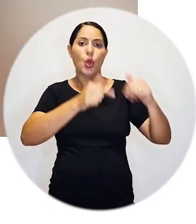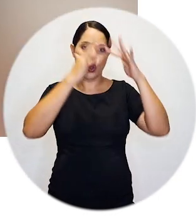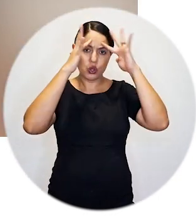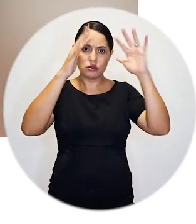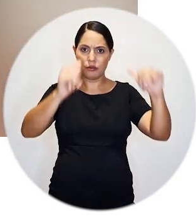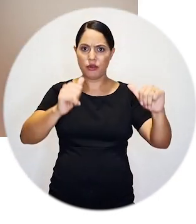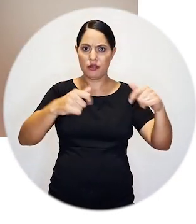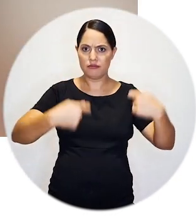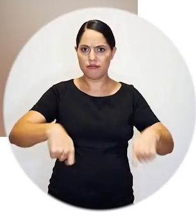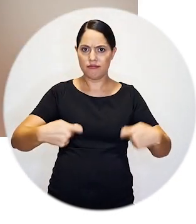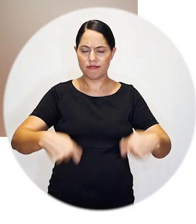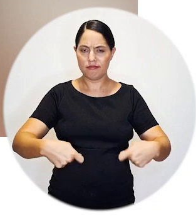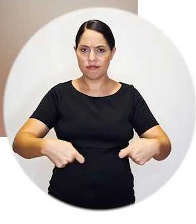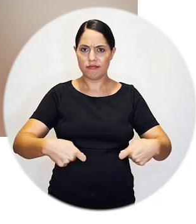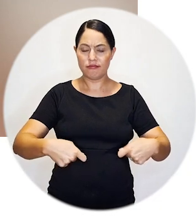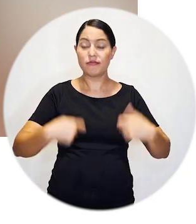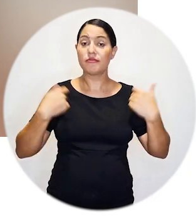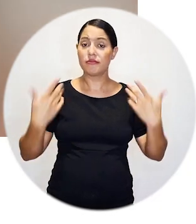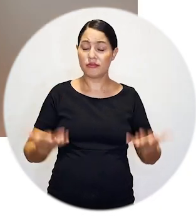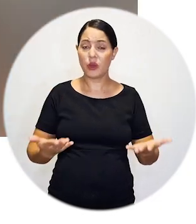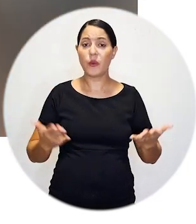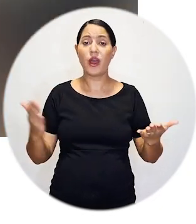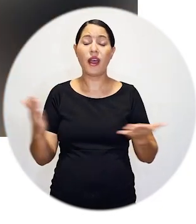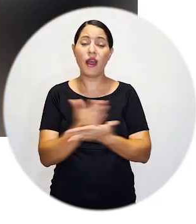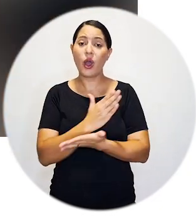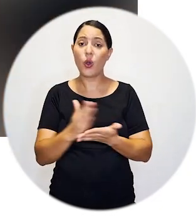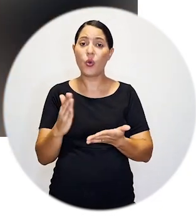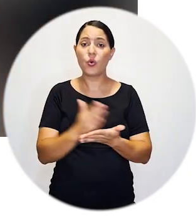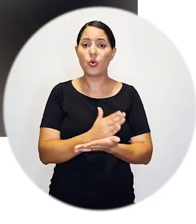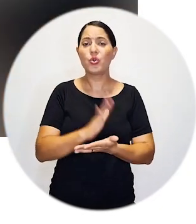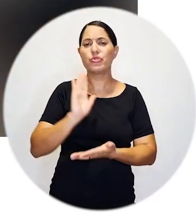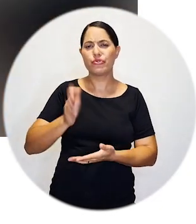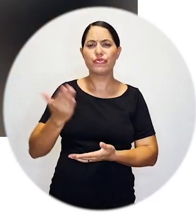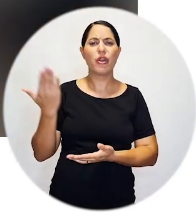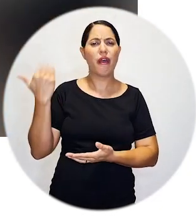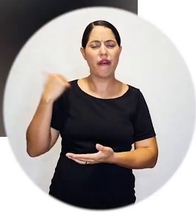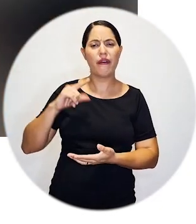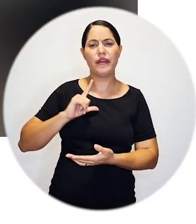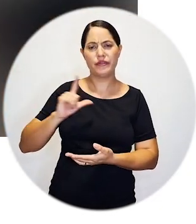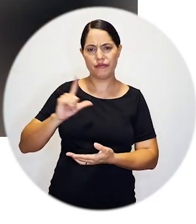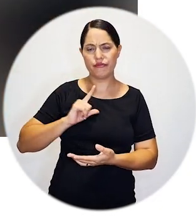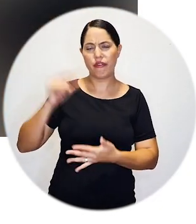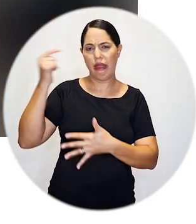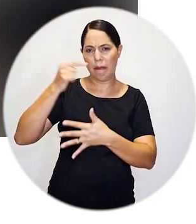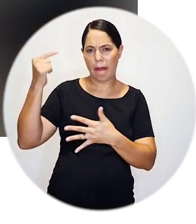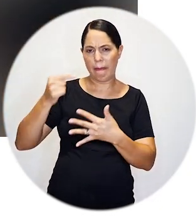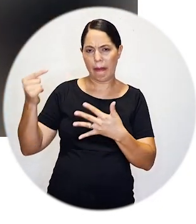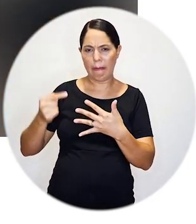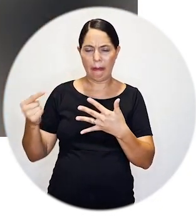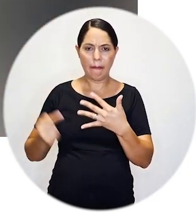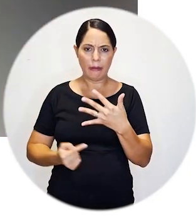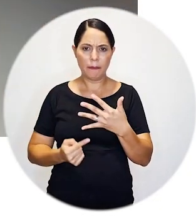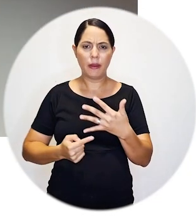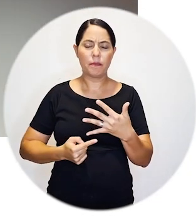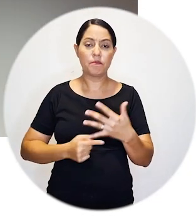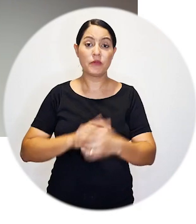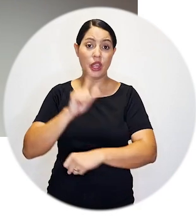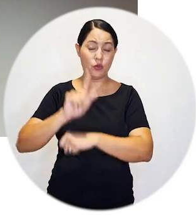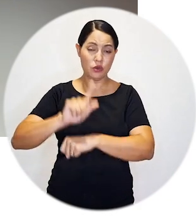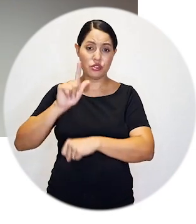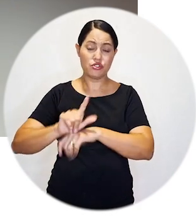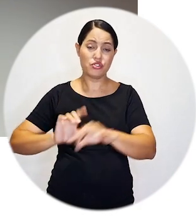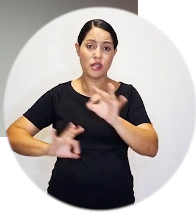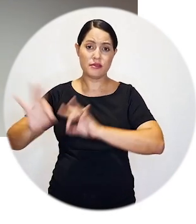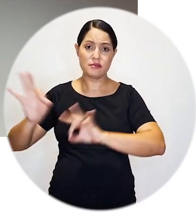ética. E assim, os registros que a gente tinha era de forma pontual, né? Uma